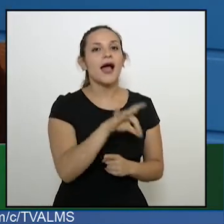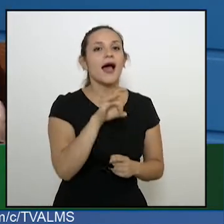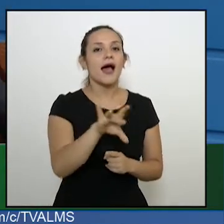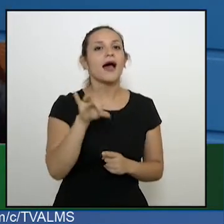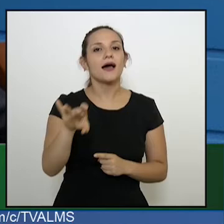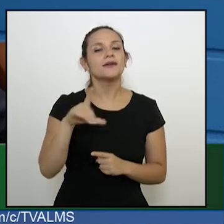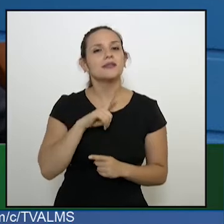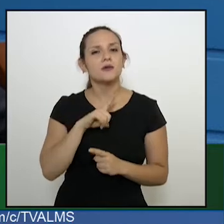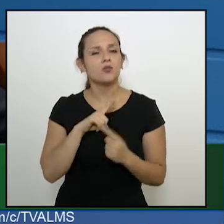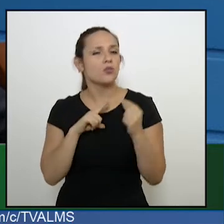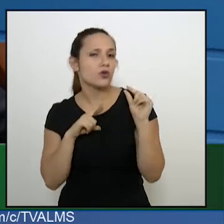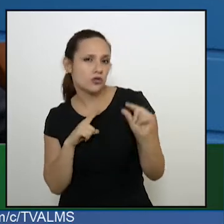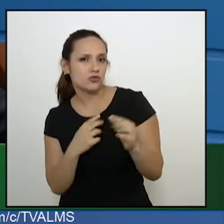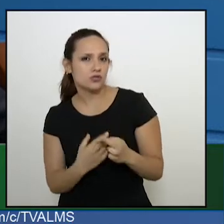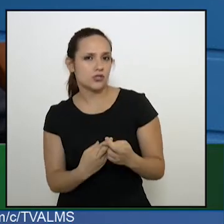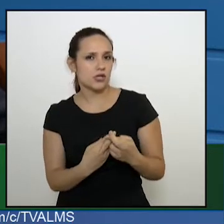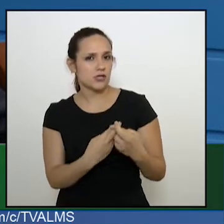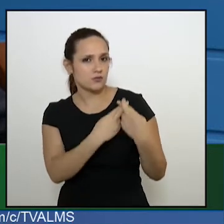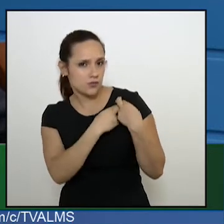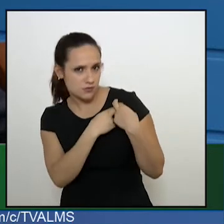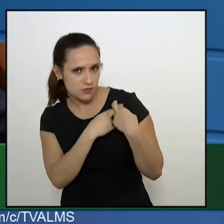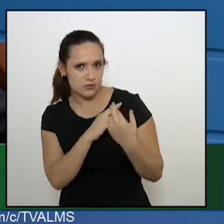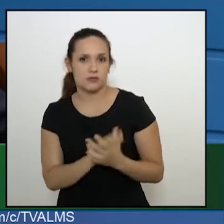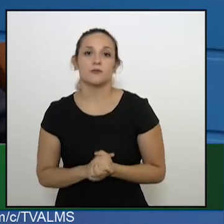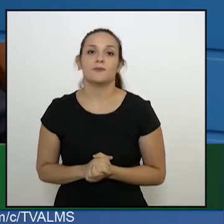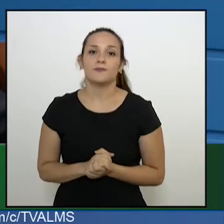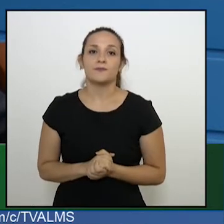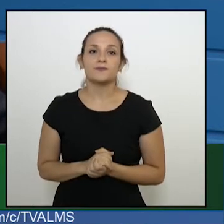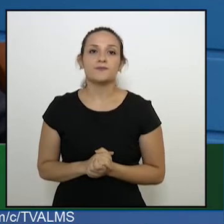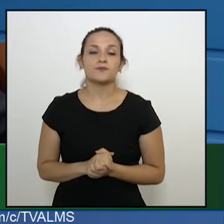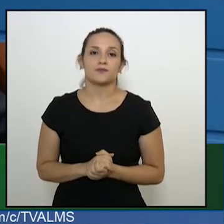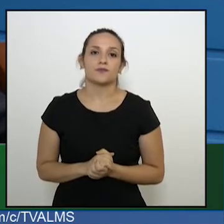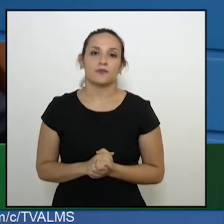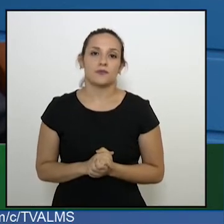uma parcela de